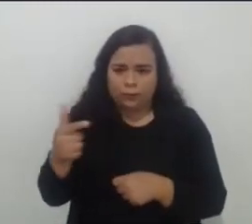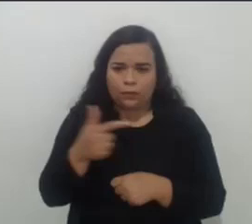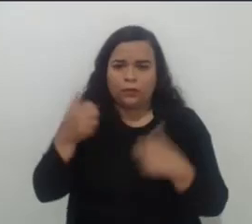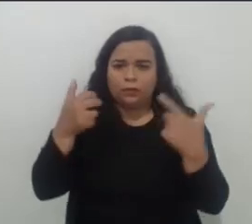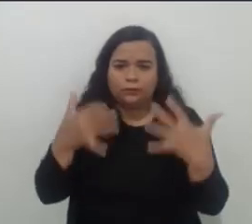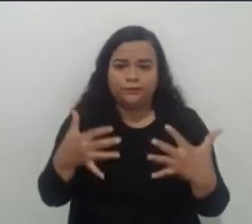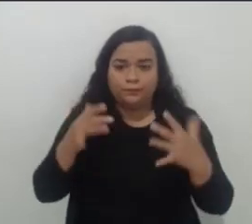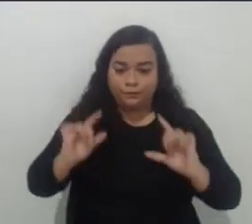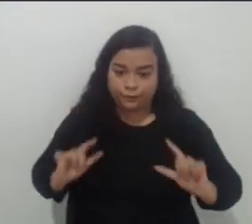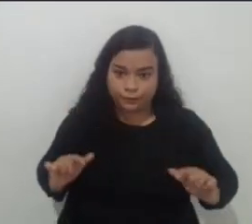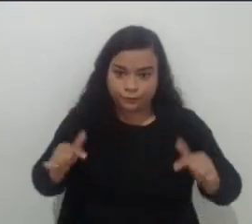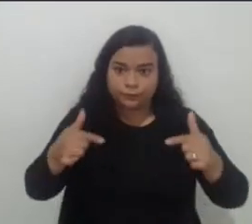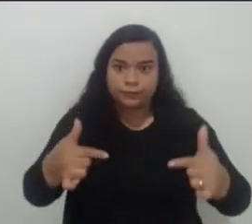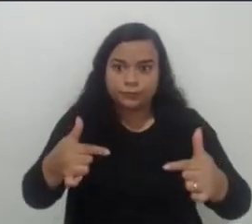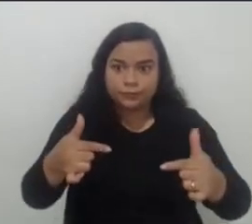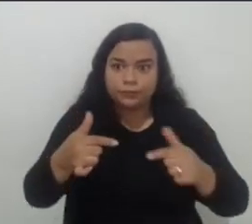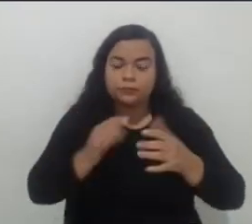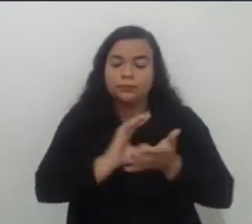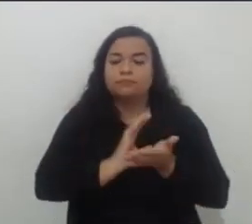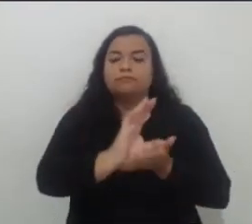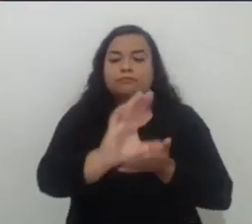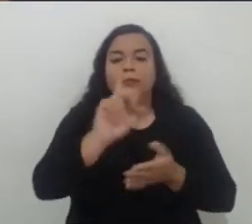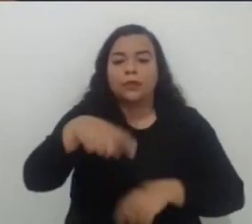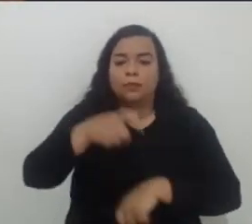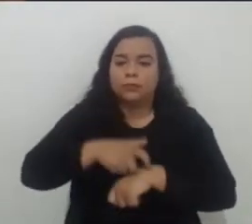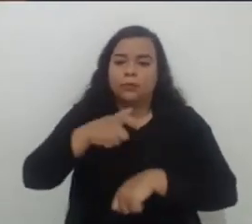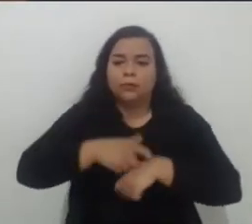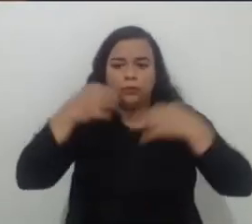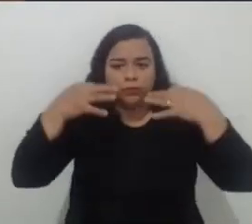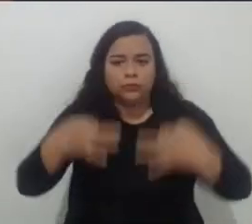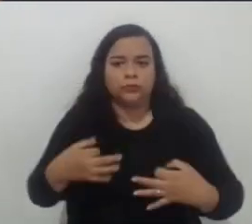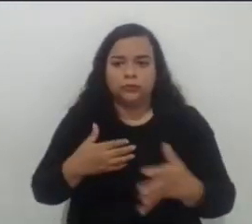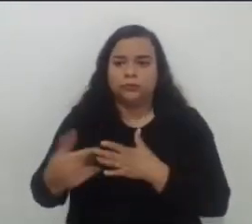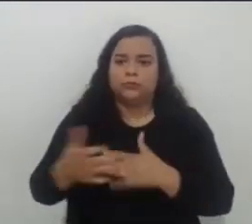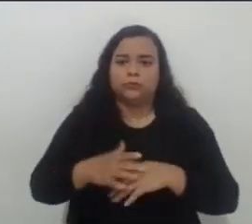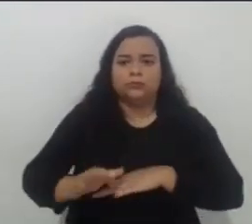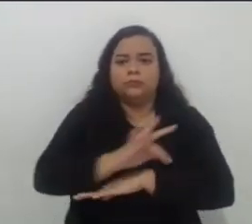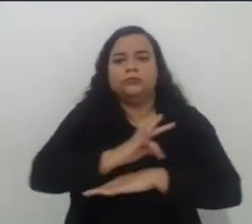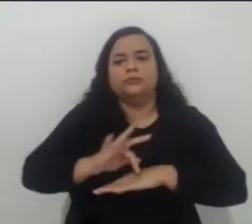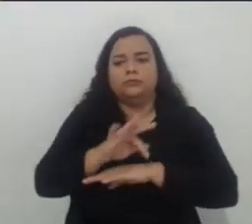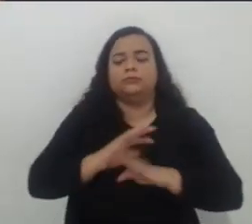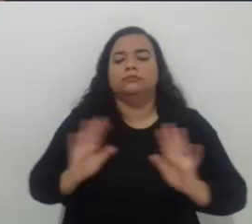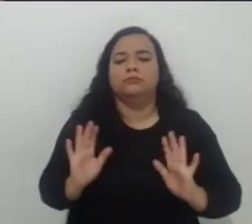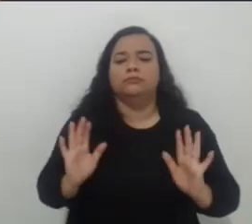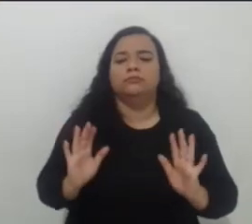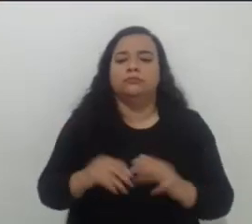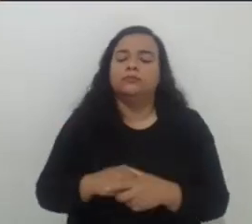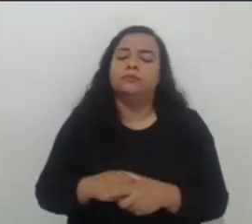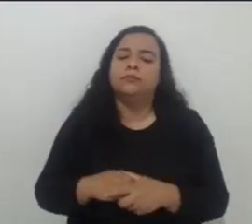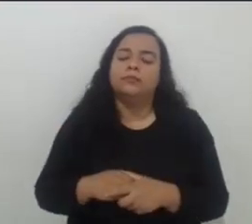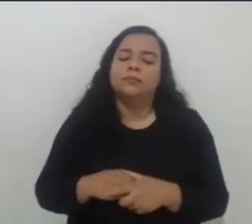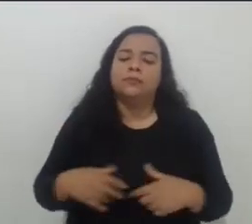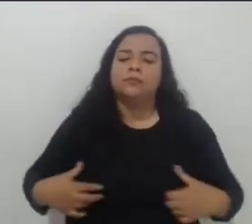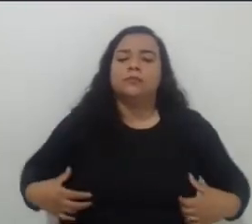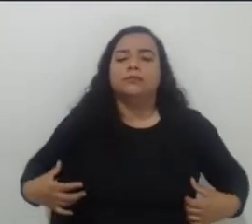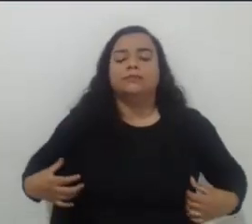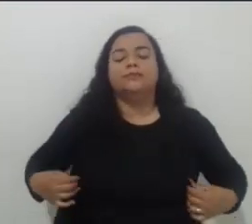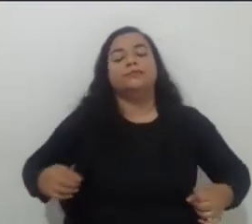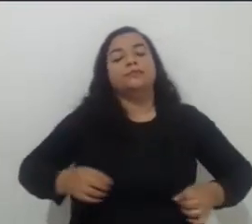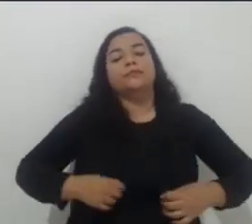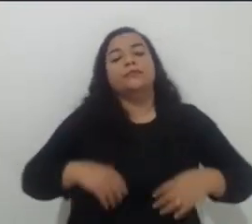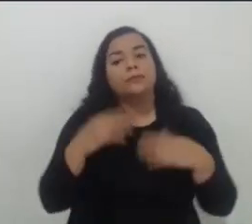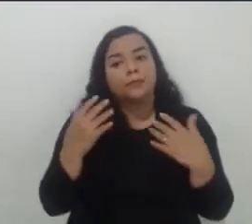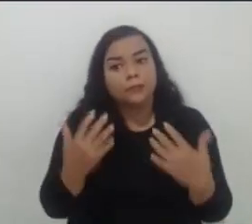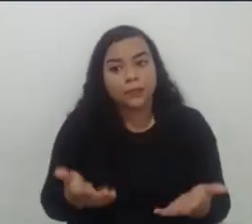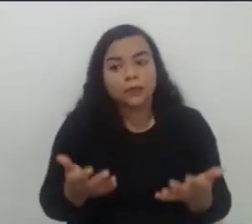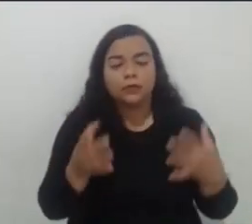fazer justiça, independentemente das formalidades. E após, portanto, minucioso